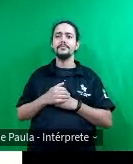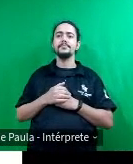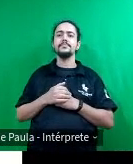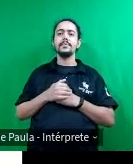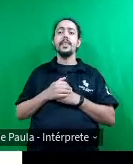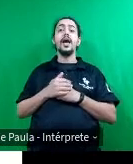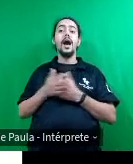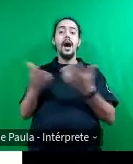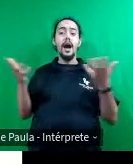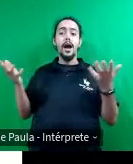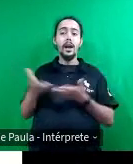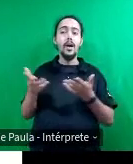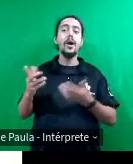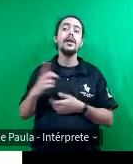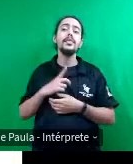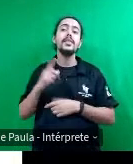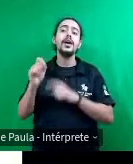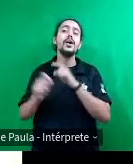aqui? Ó?